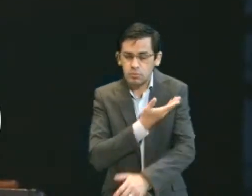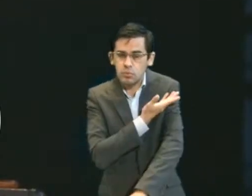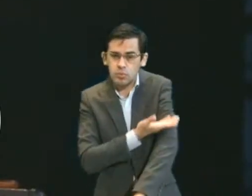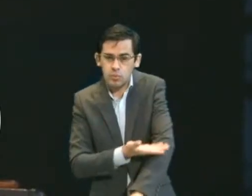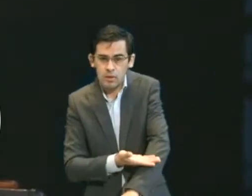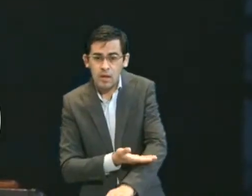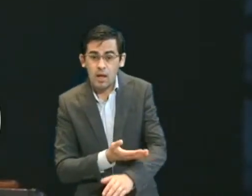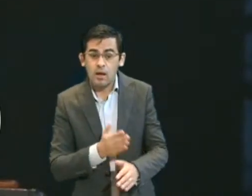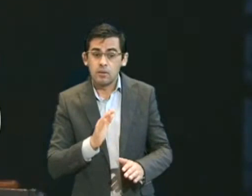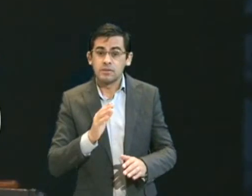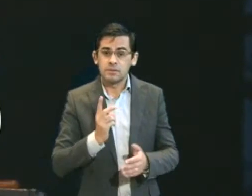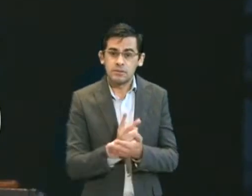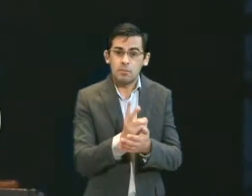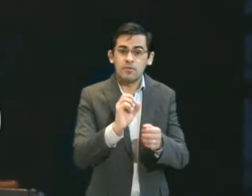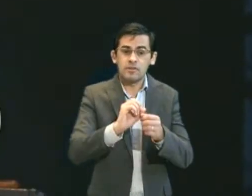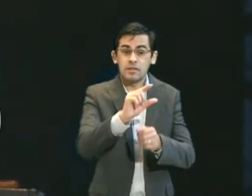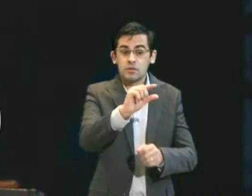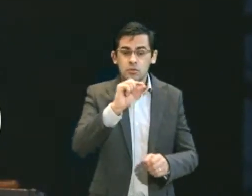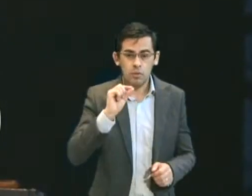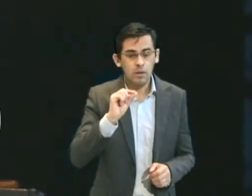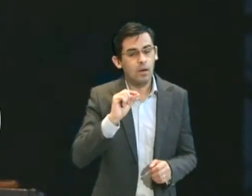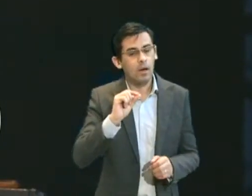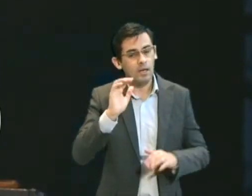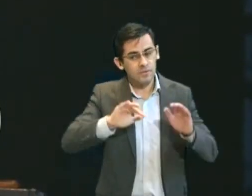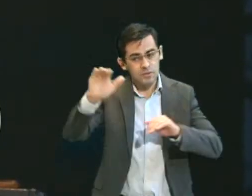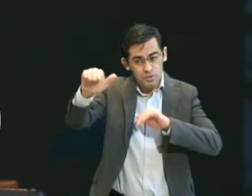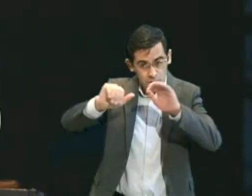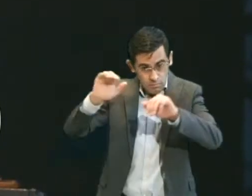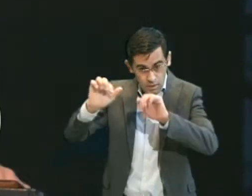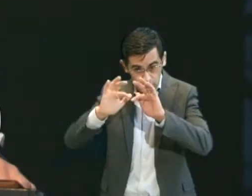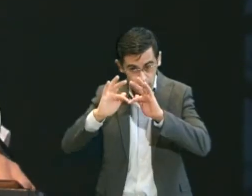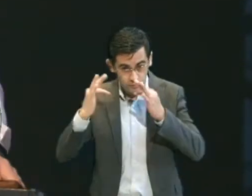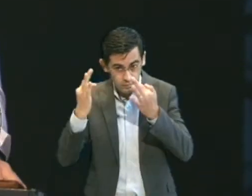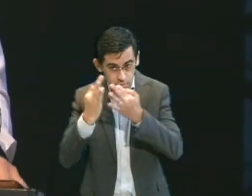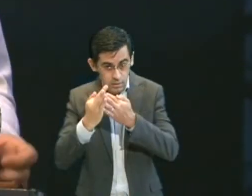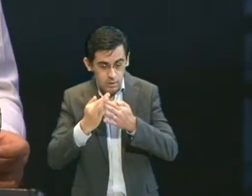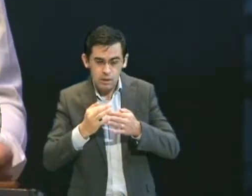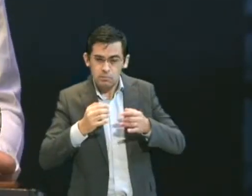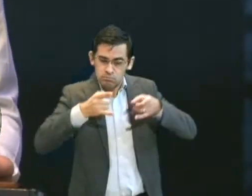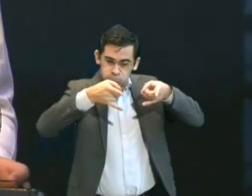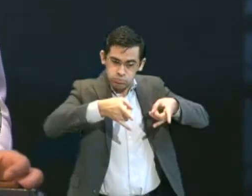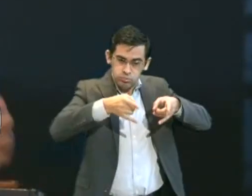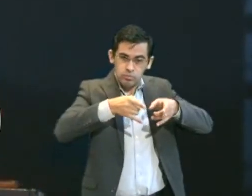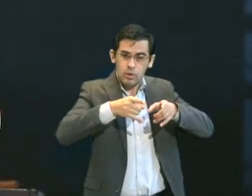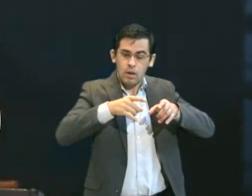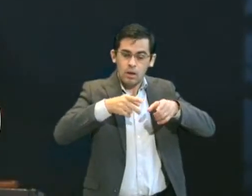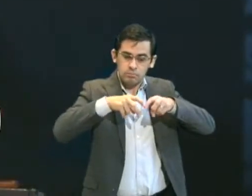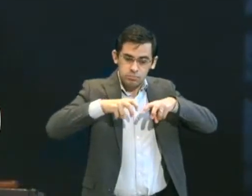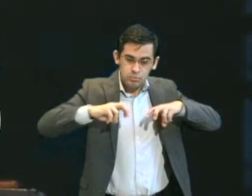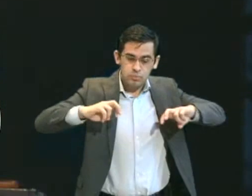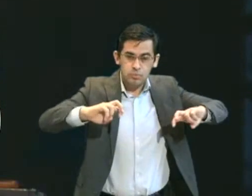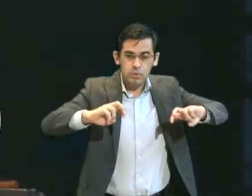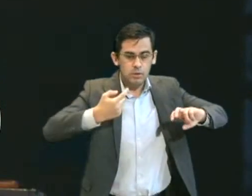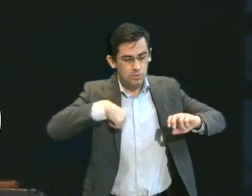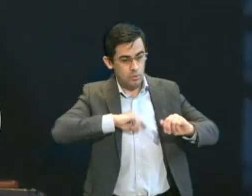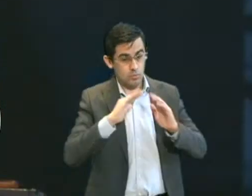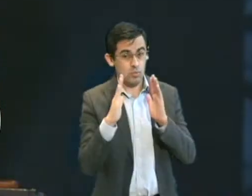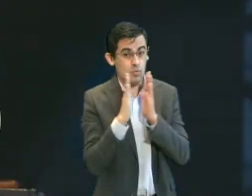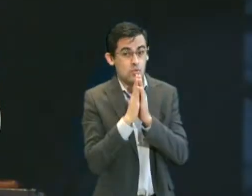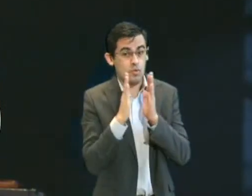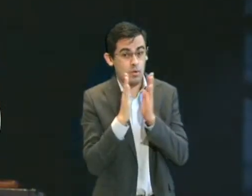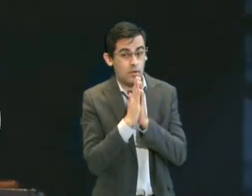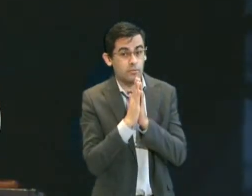tinha que tomar decisões, ele algumas vezes reunia a família em volta da cama e todos nós orávamos